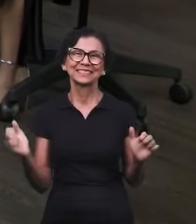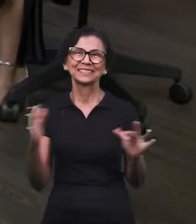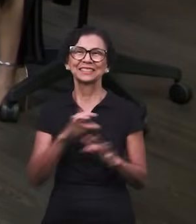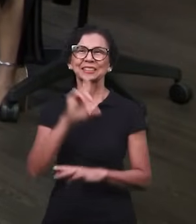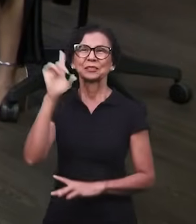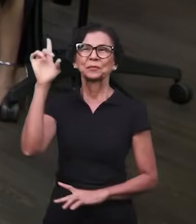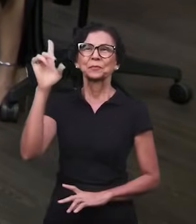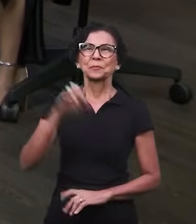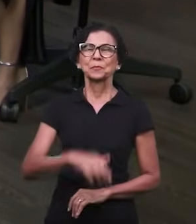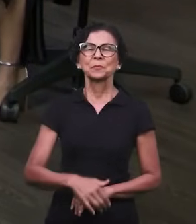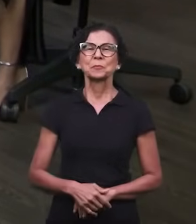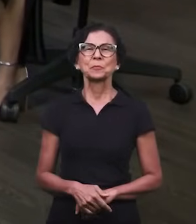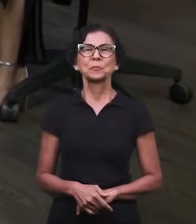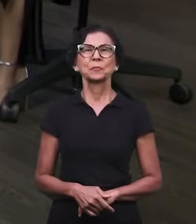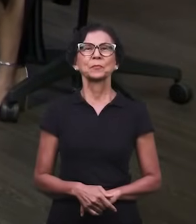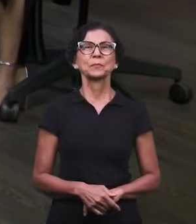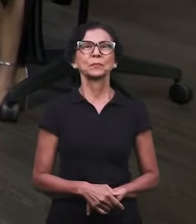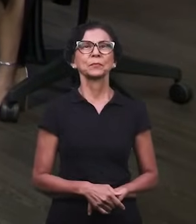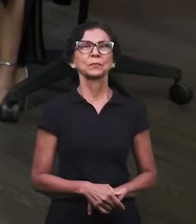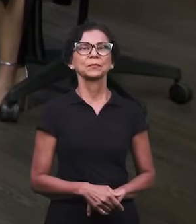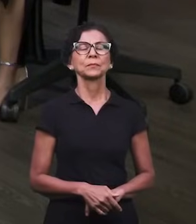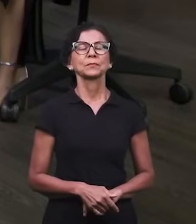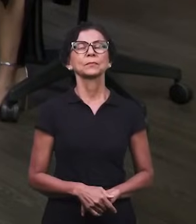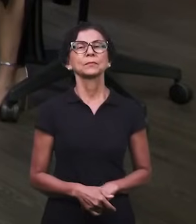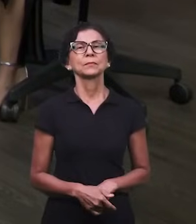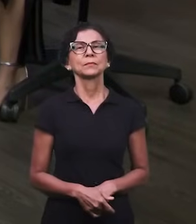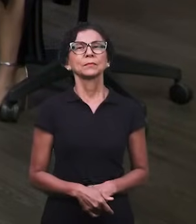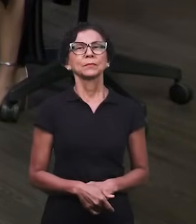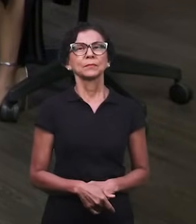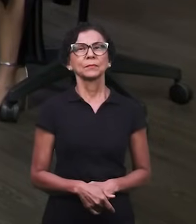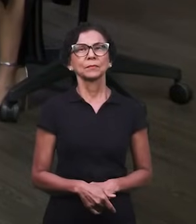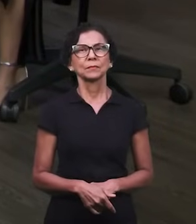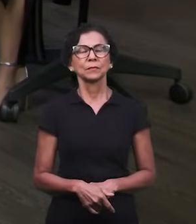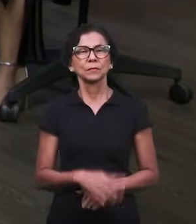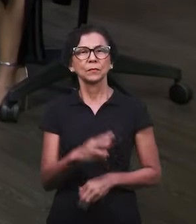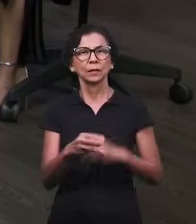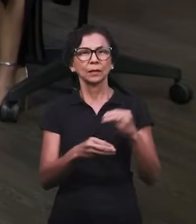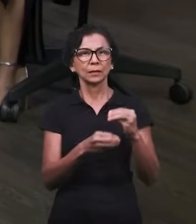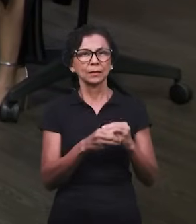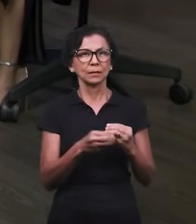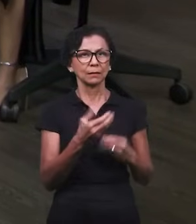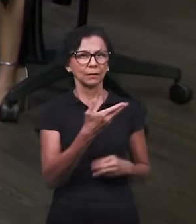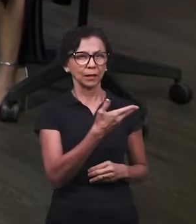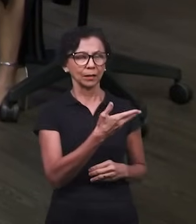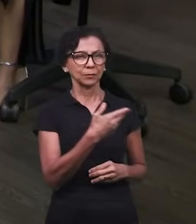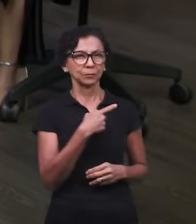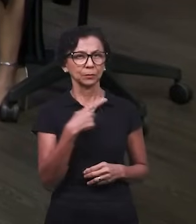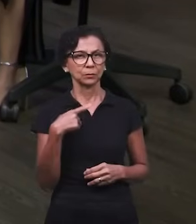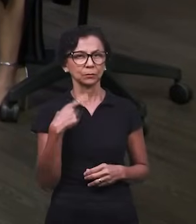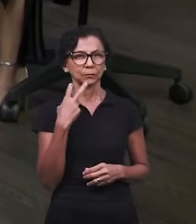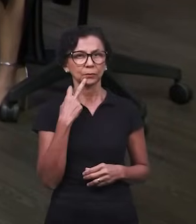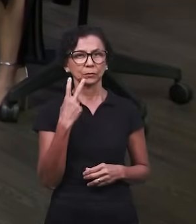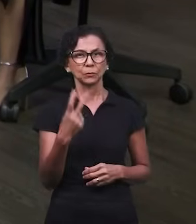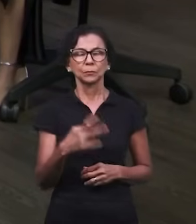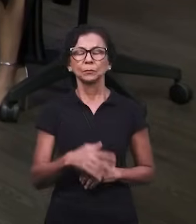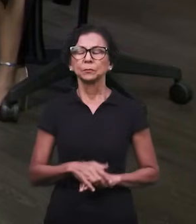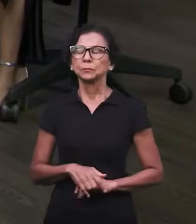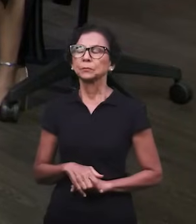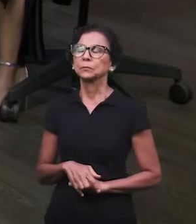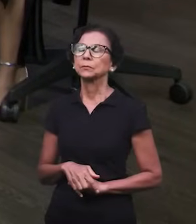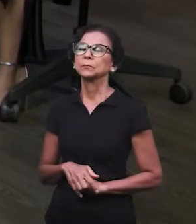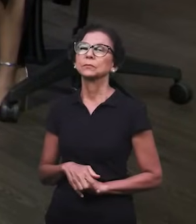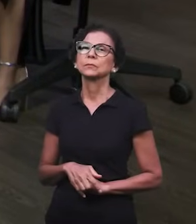é isso aí mesmo. Eu queria só ressaltar uma palavra que o pastor Adriano disse aqui, que